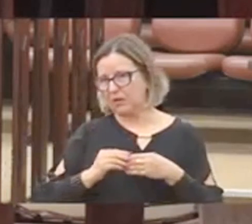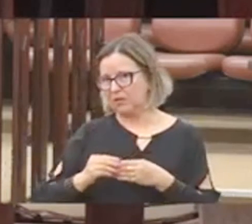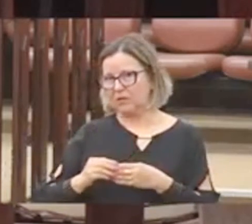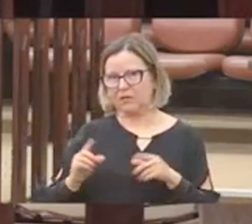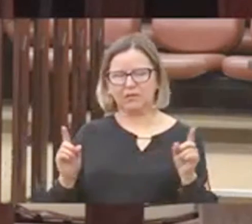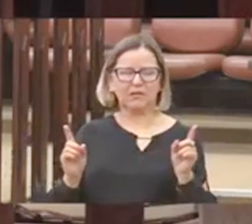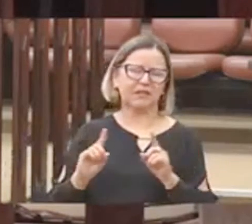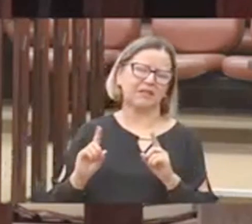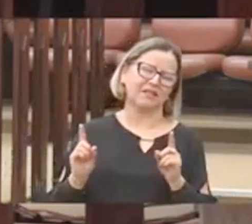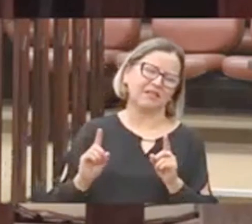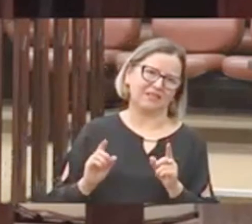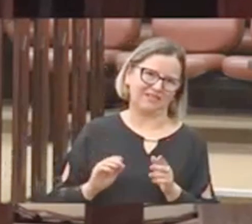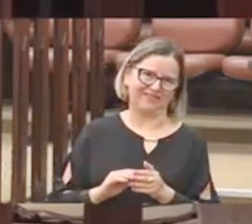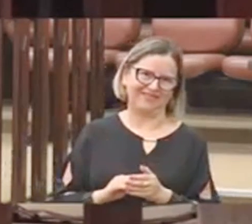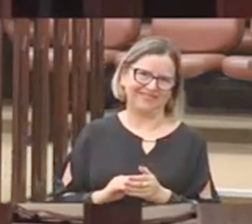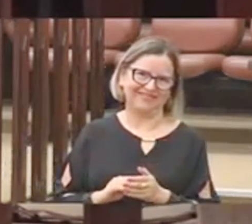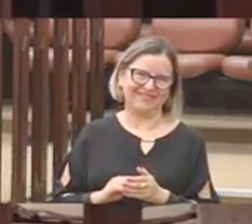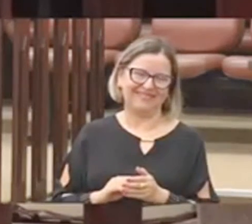evidente que tem.